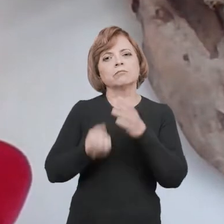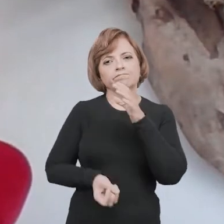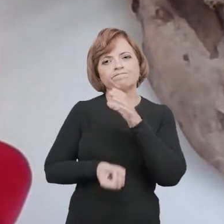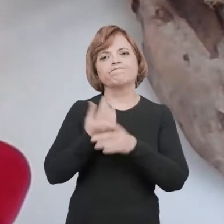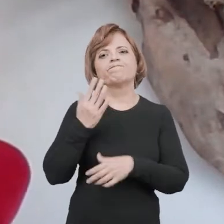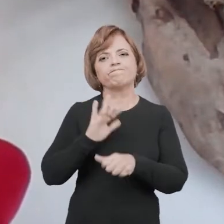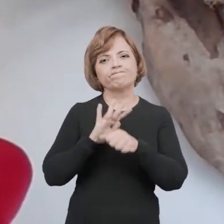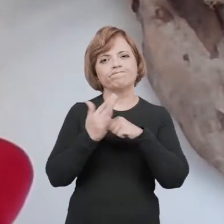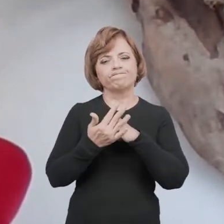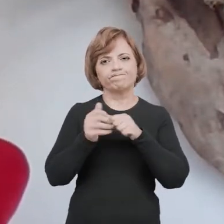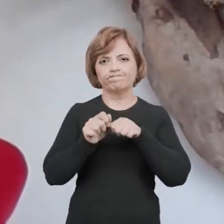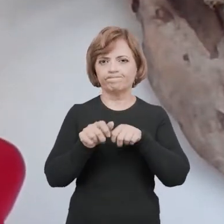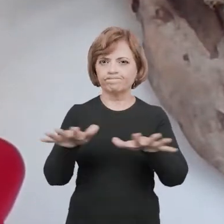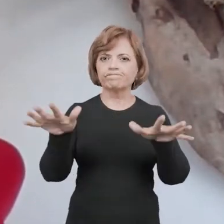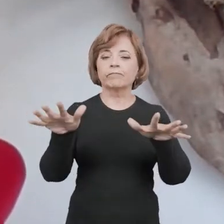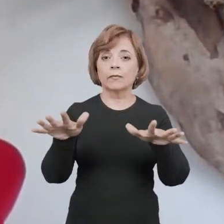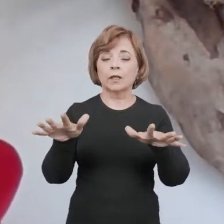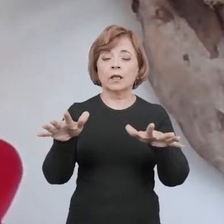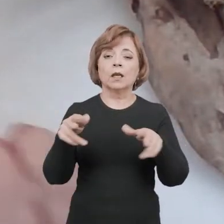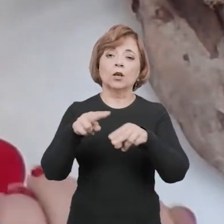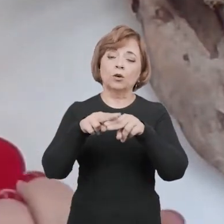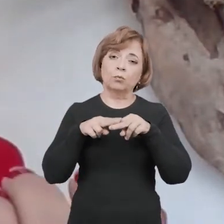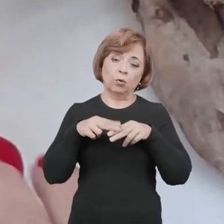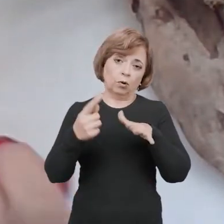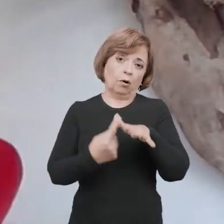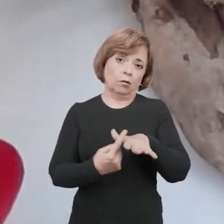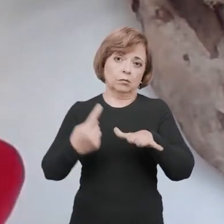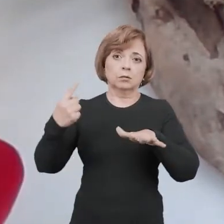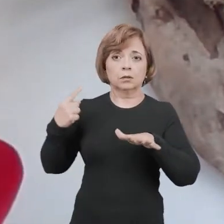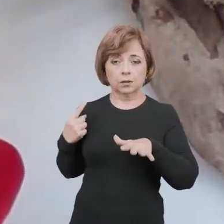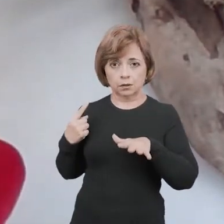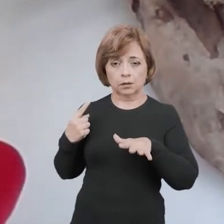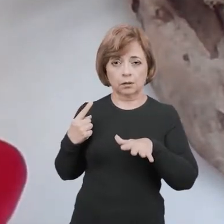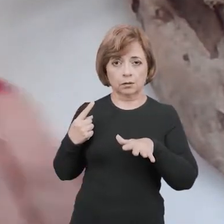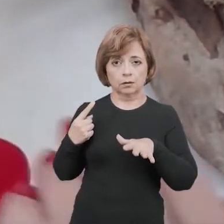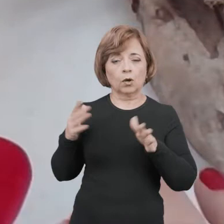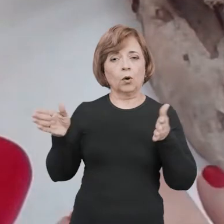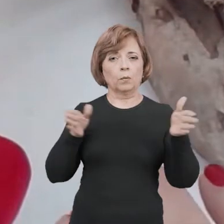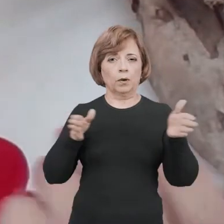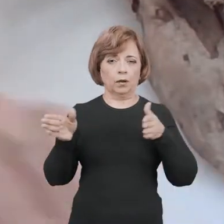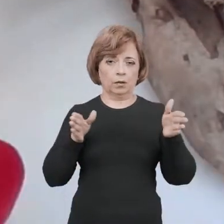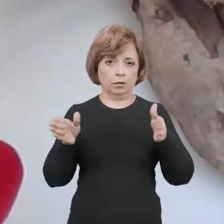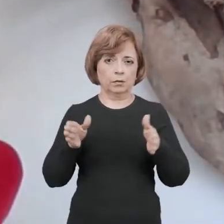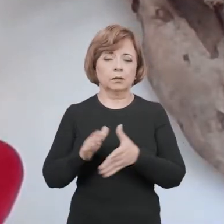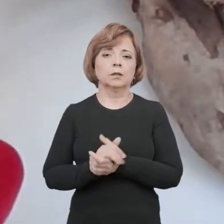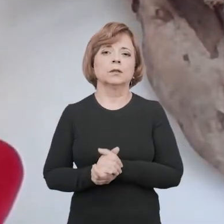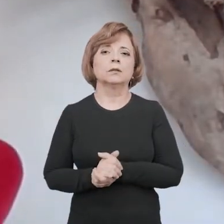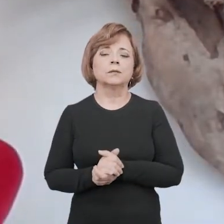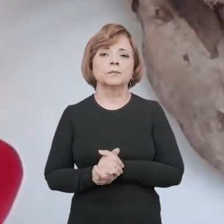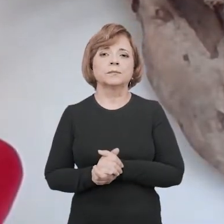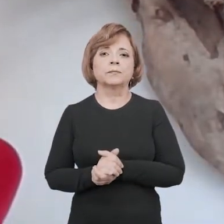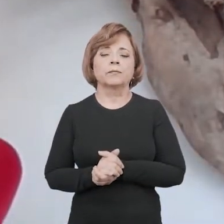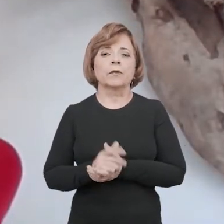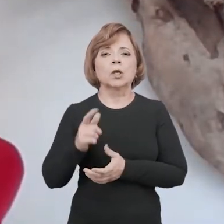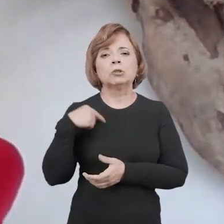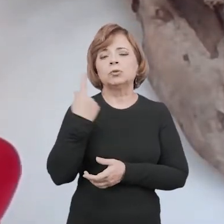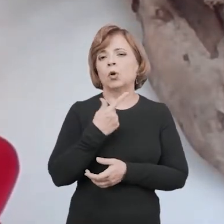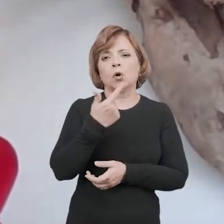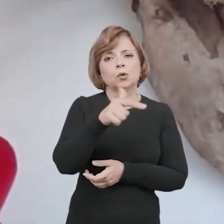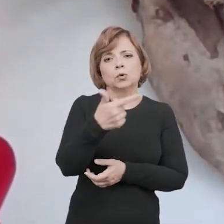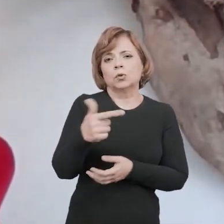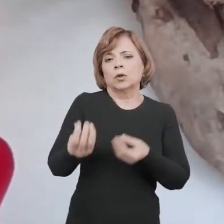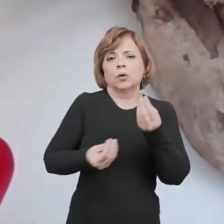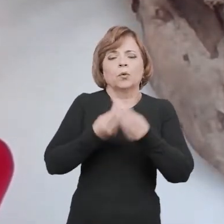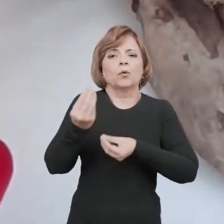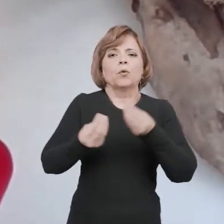veio a pandemia e, em razão das restrições impostas durante o primeiro período da pandemia, nós